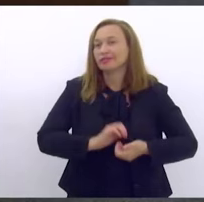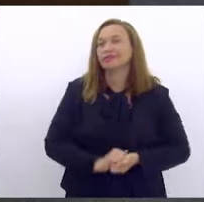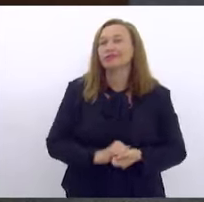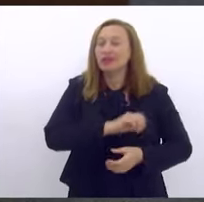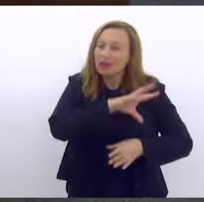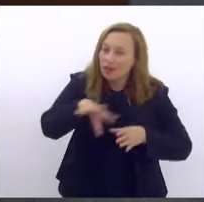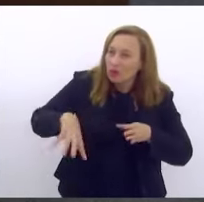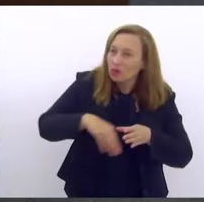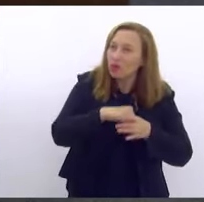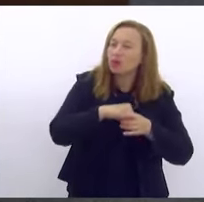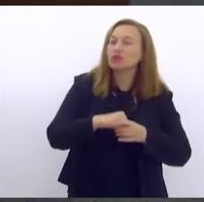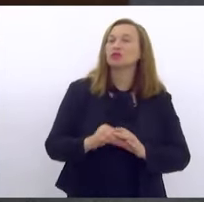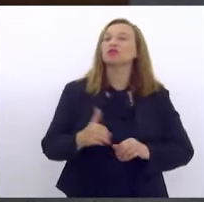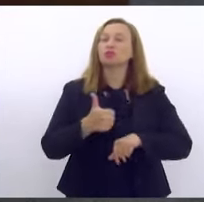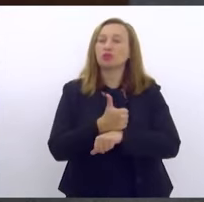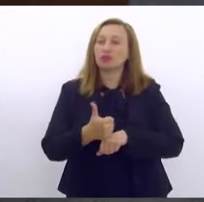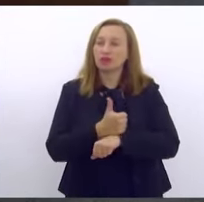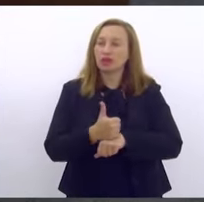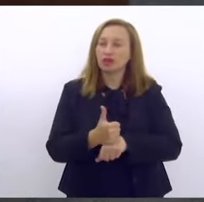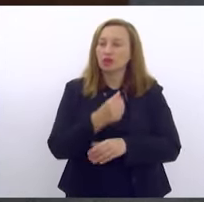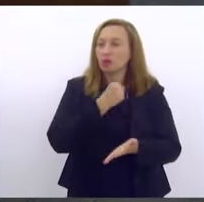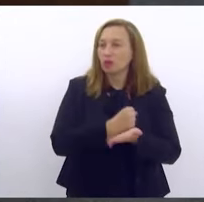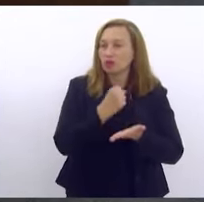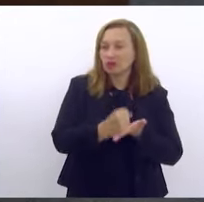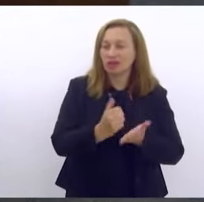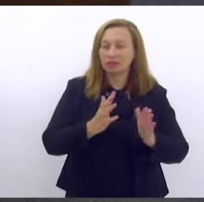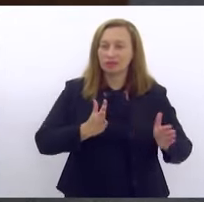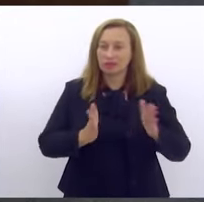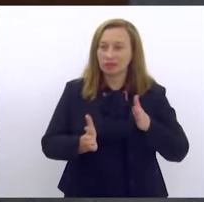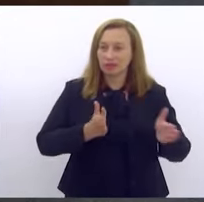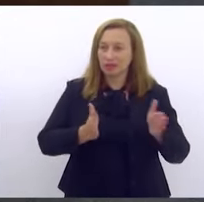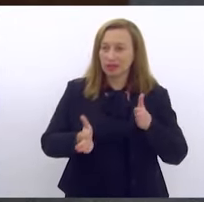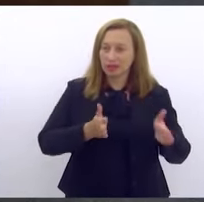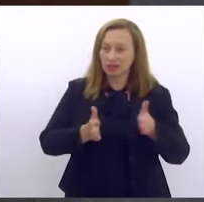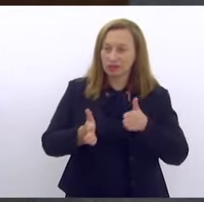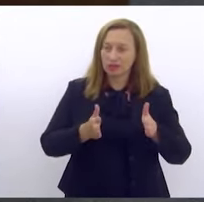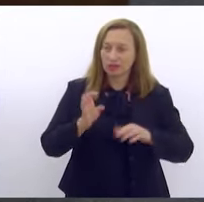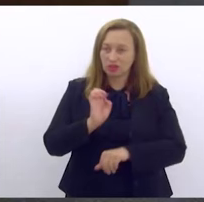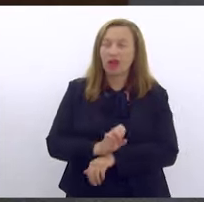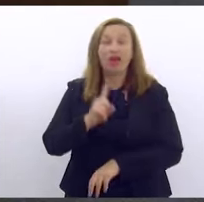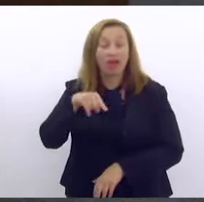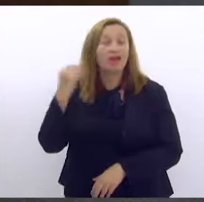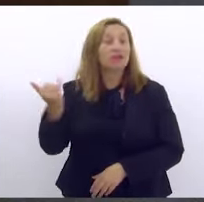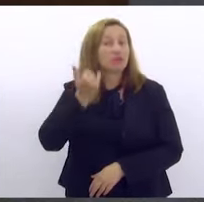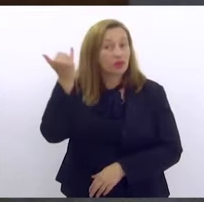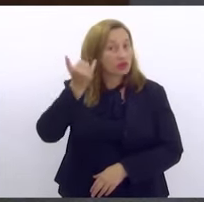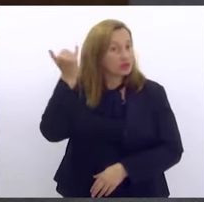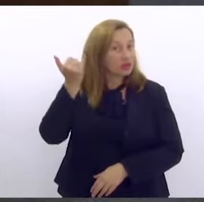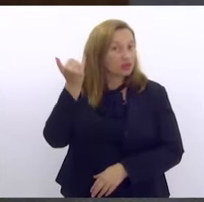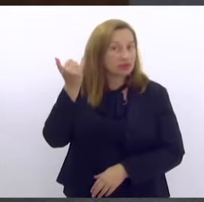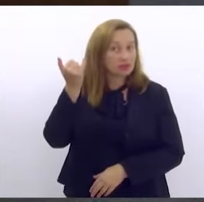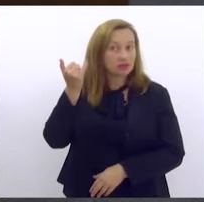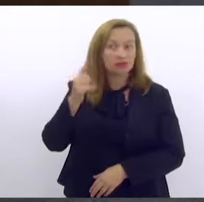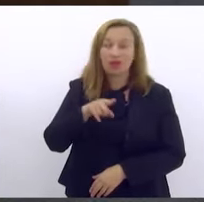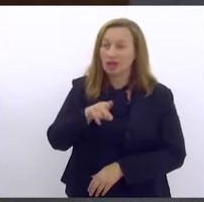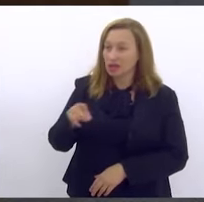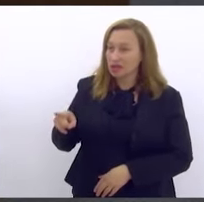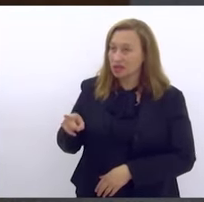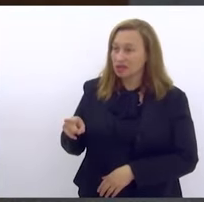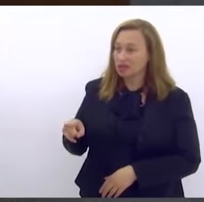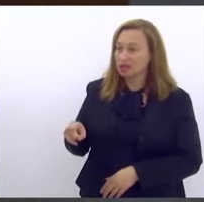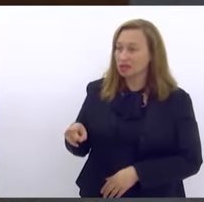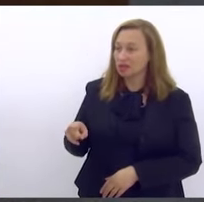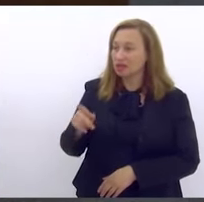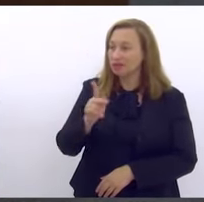os profissionais que têm contratos temporários com o Estado. É muito importante, esses profissionais estão construindo a educação básica do Estado do